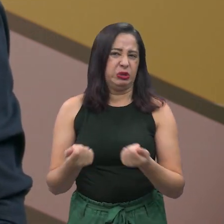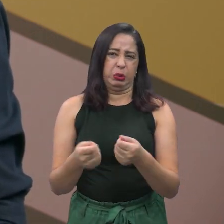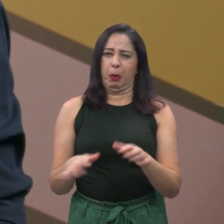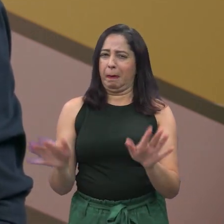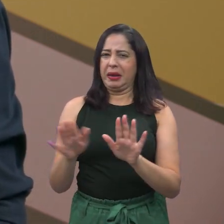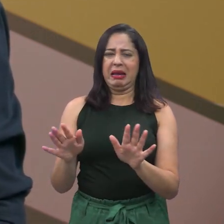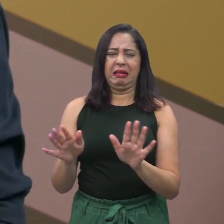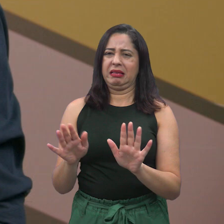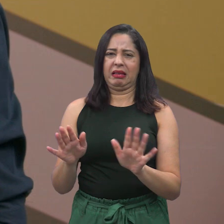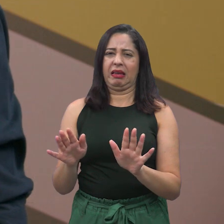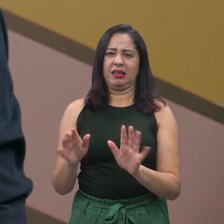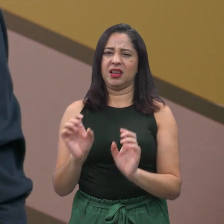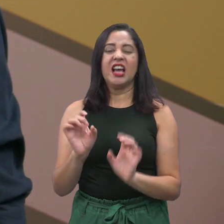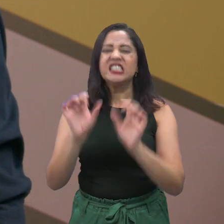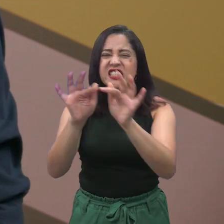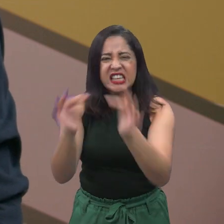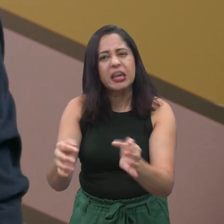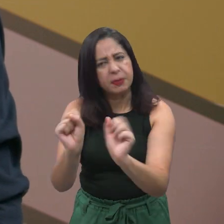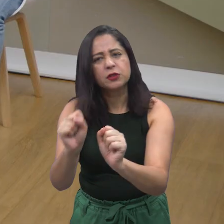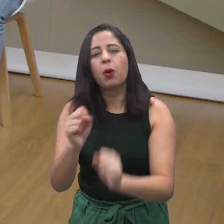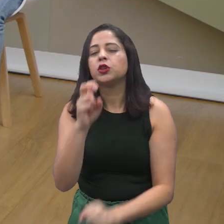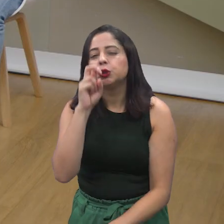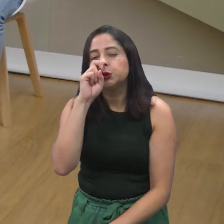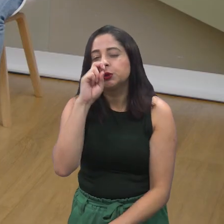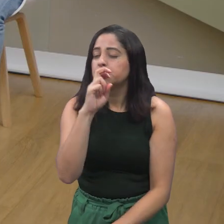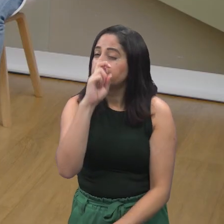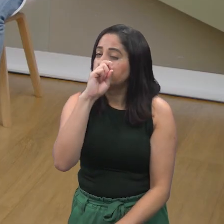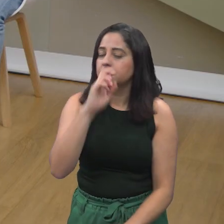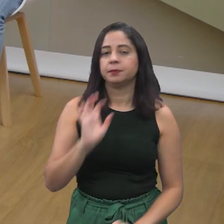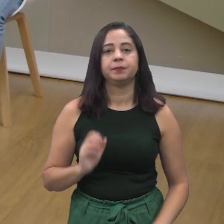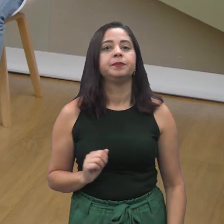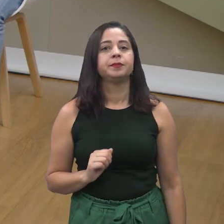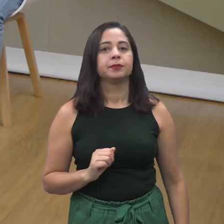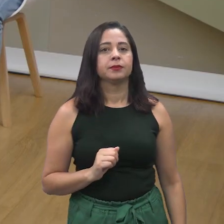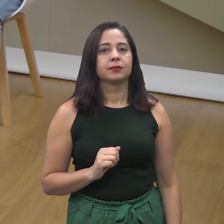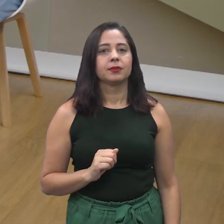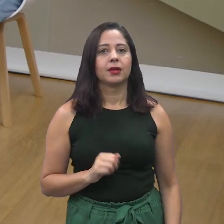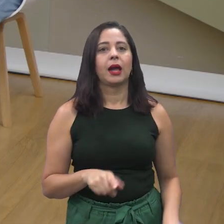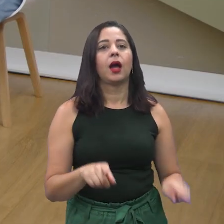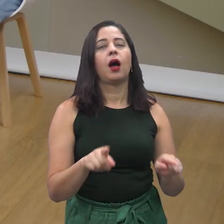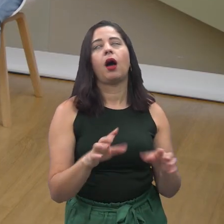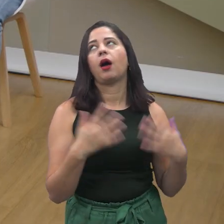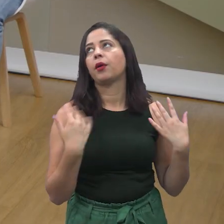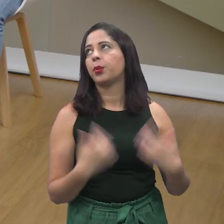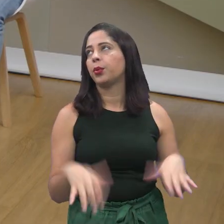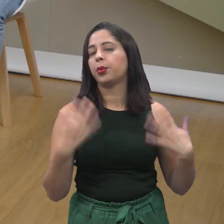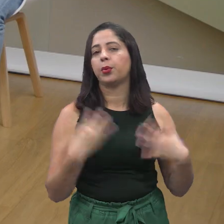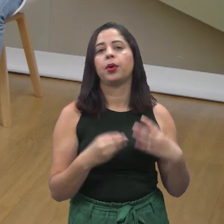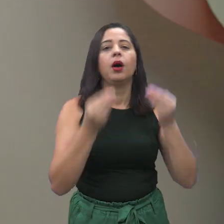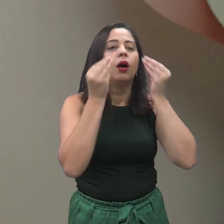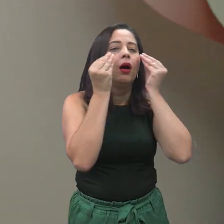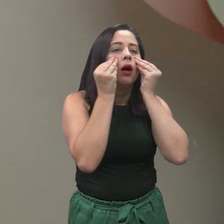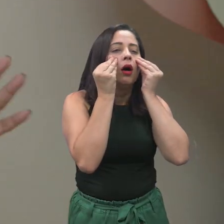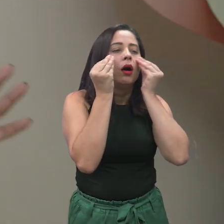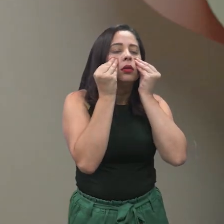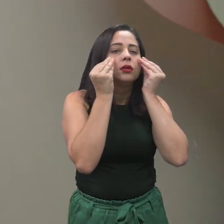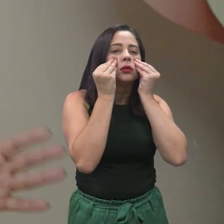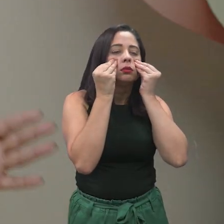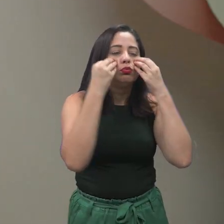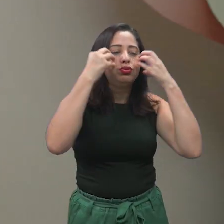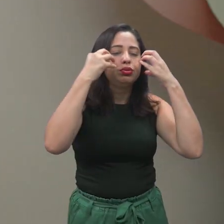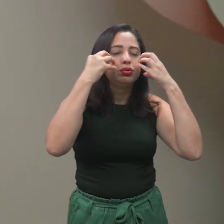não precisa ser grandes quantidades de soro nessa criança. Nada de exageros. E também a sinusite. Doutora, a sinusite tira a paz de qualquer